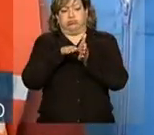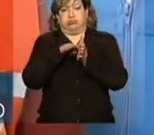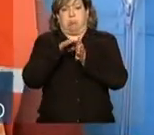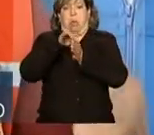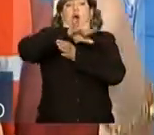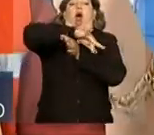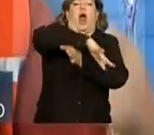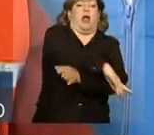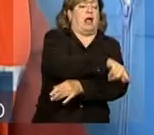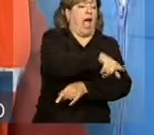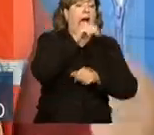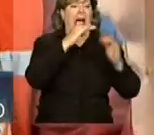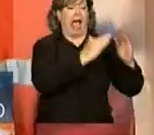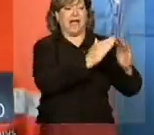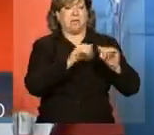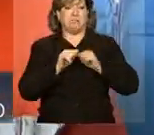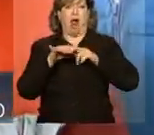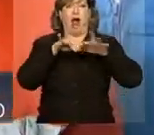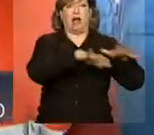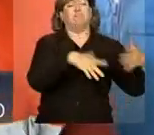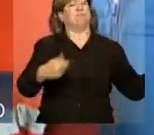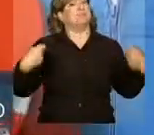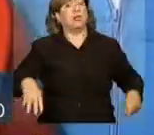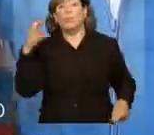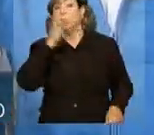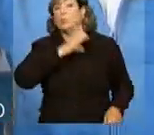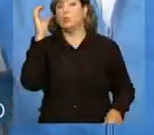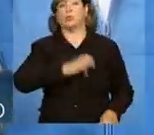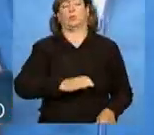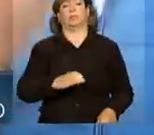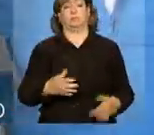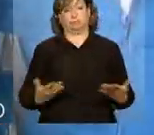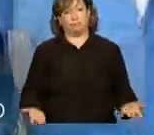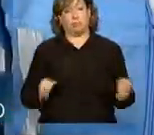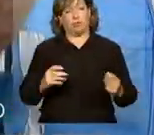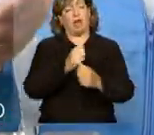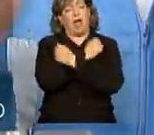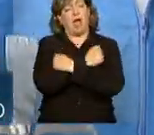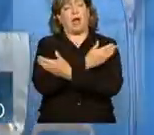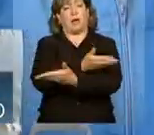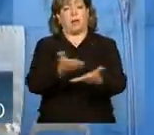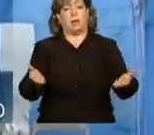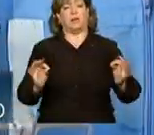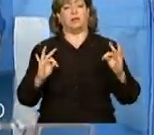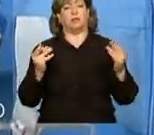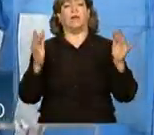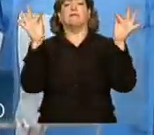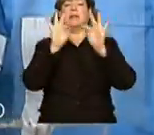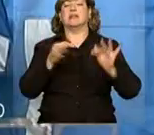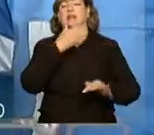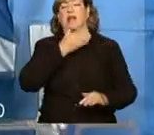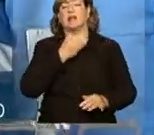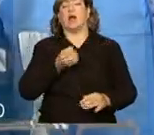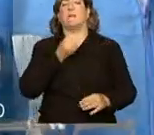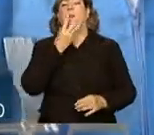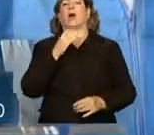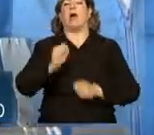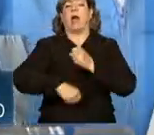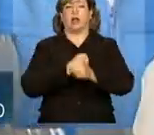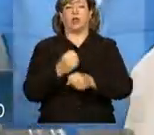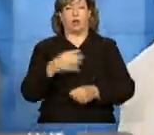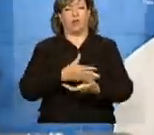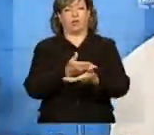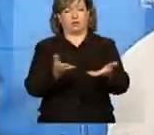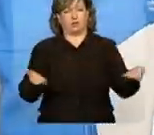uma ação de emergência forte ali. Tá? Um abraço para vocês. Gente. Feliz Natal, próspero ano novo,